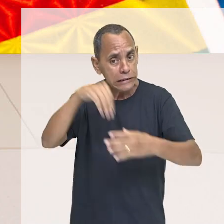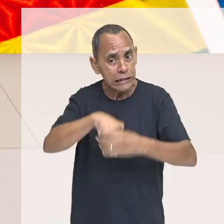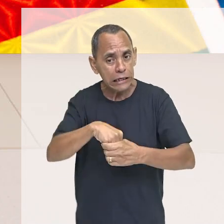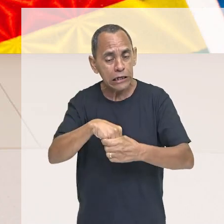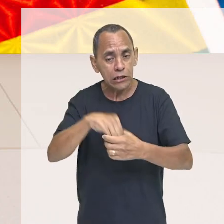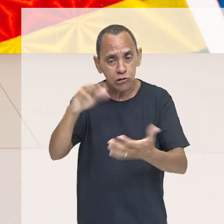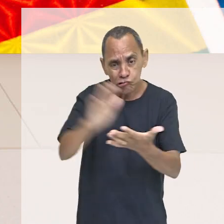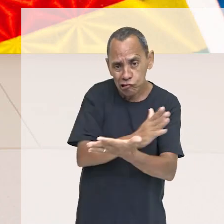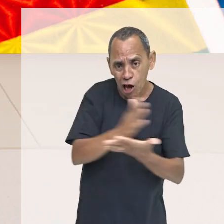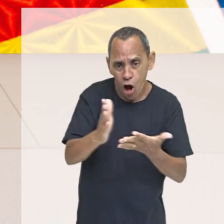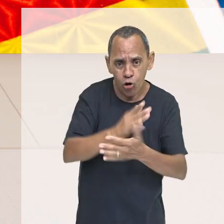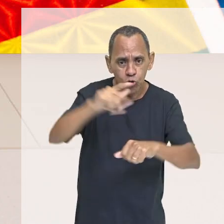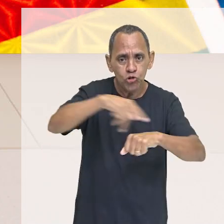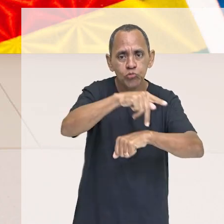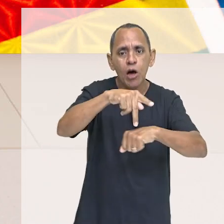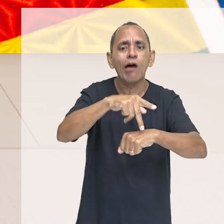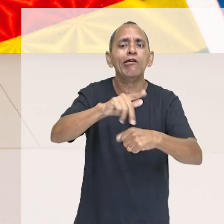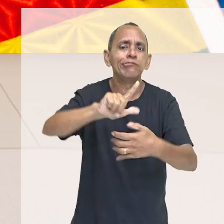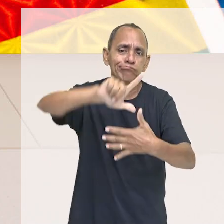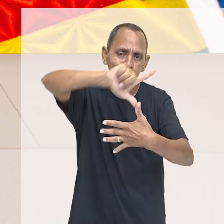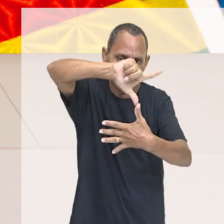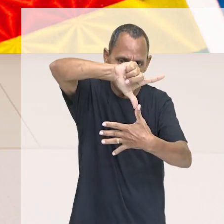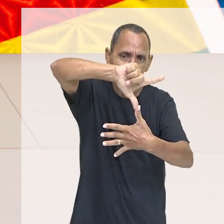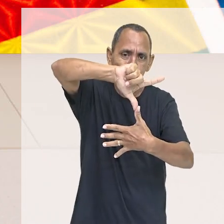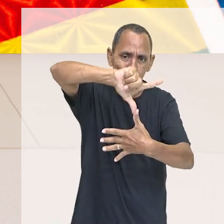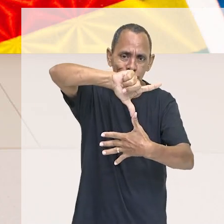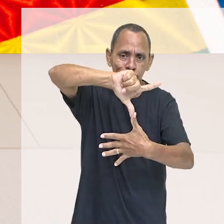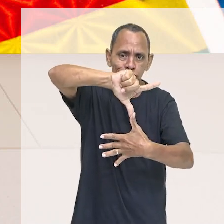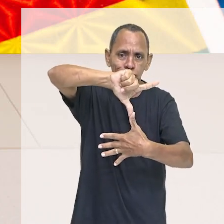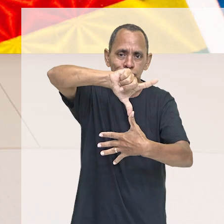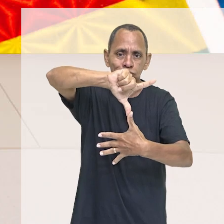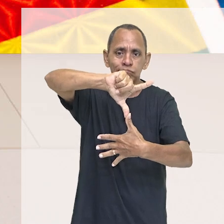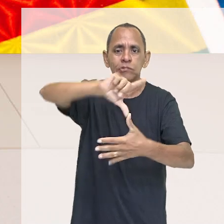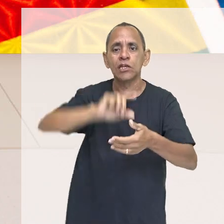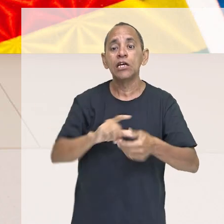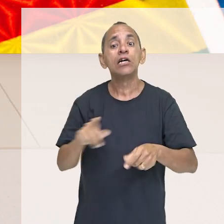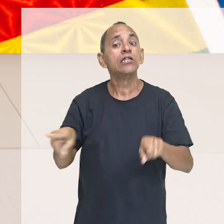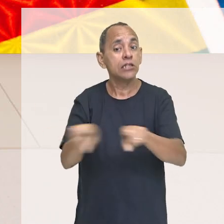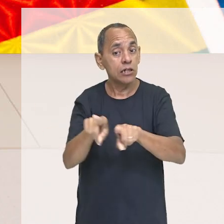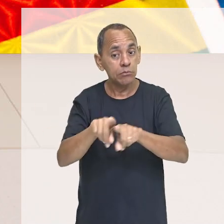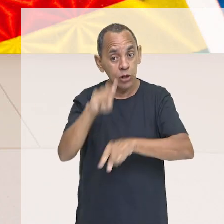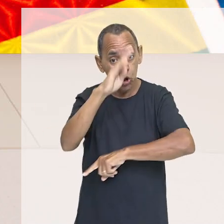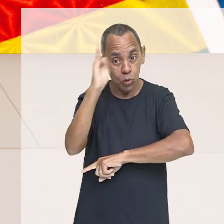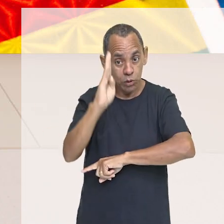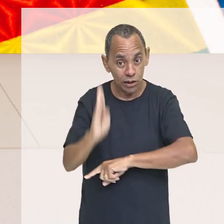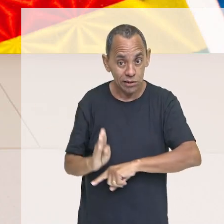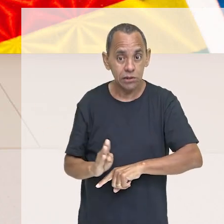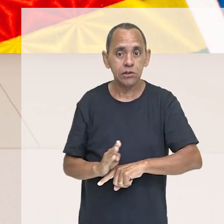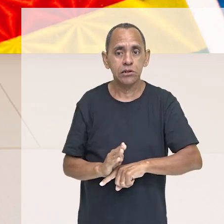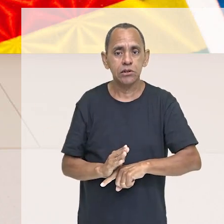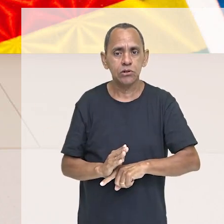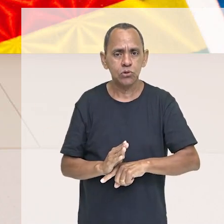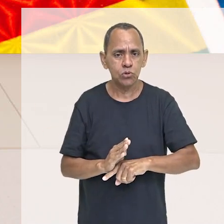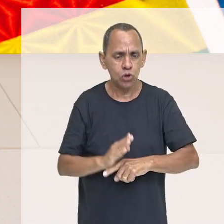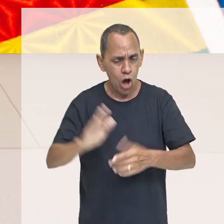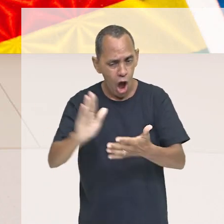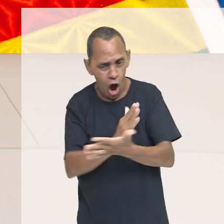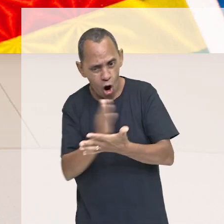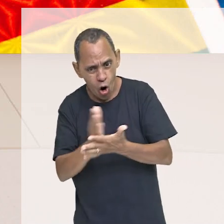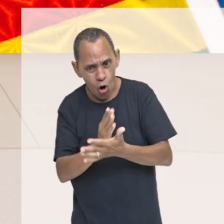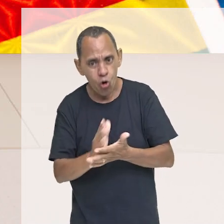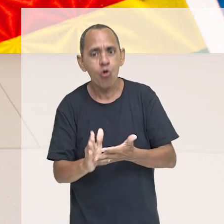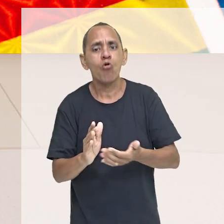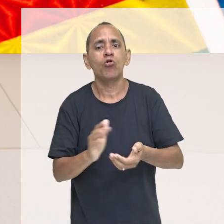alguns países da América Latina, incluindo o Brasil, em determinados momentos